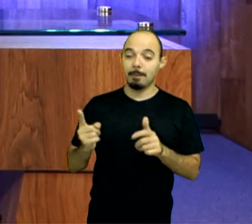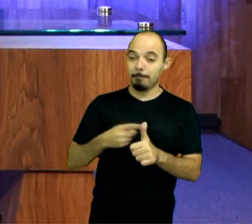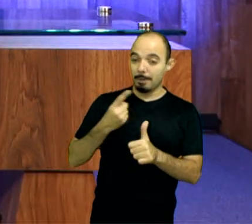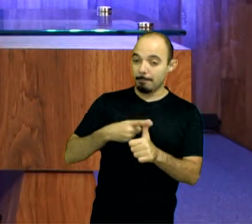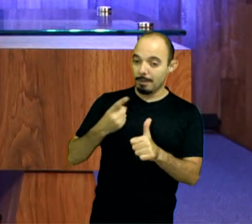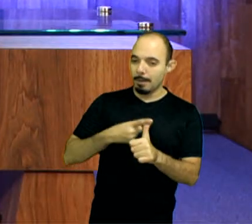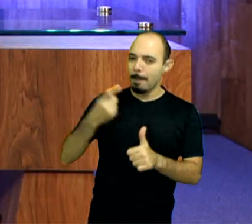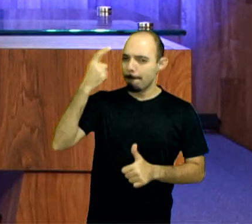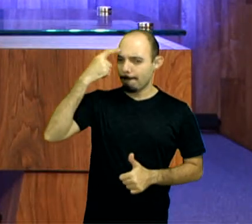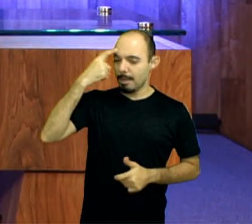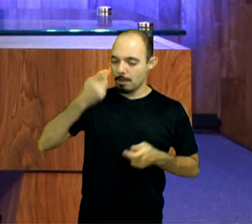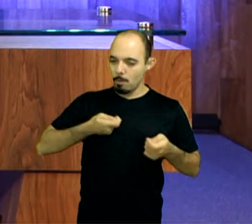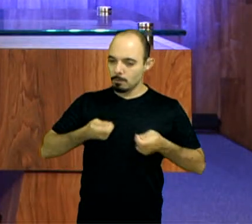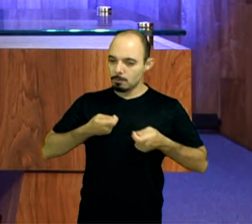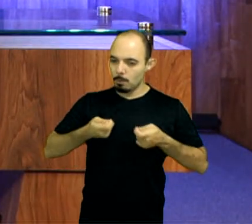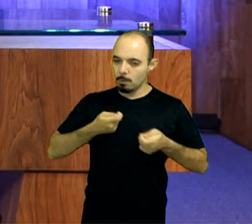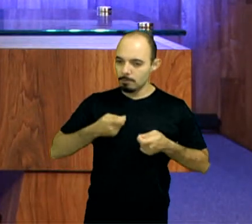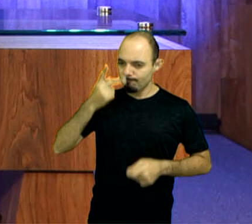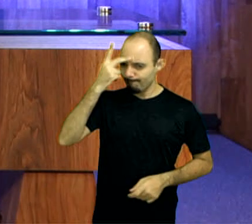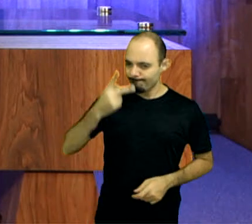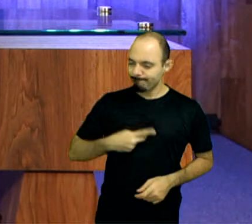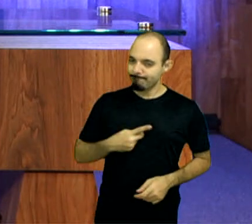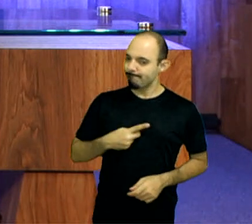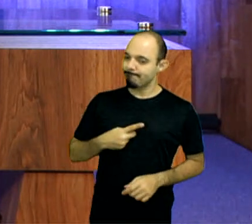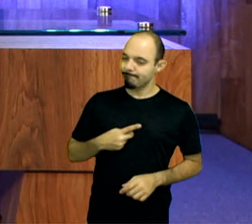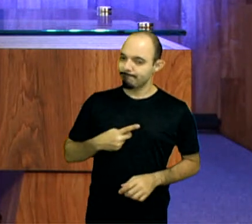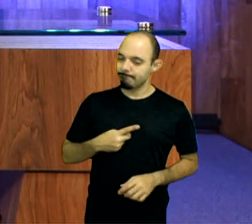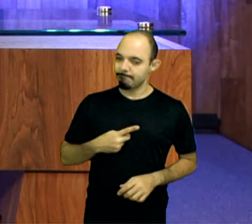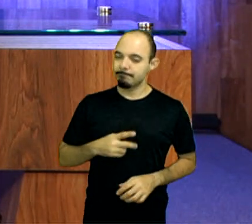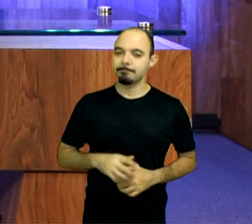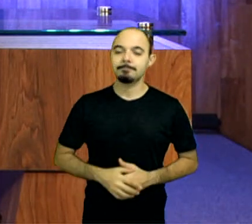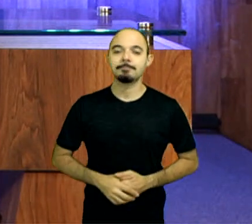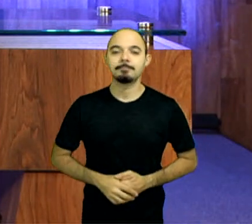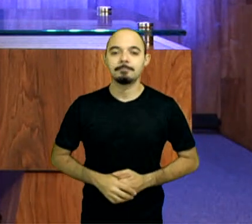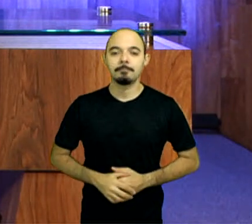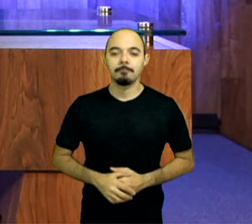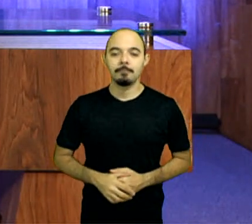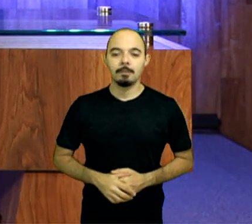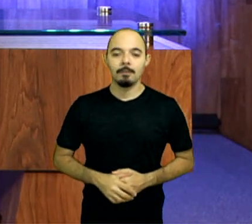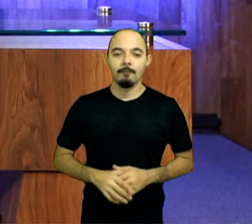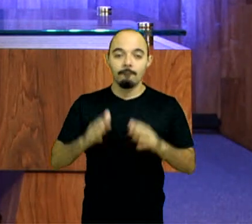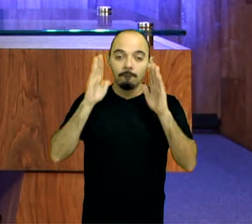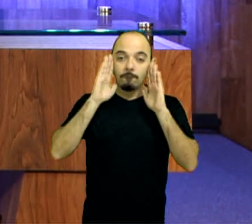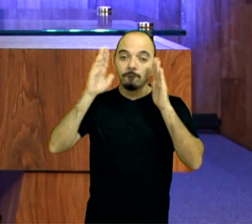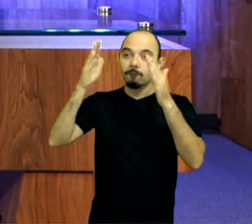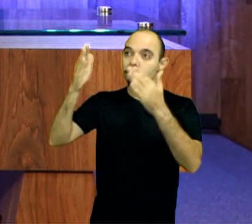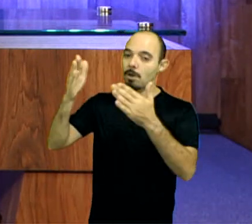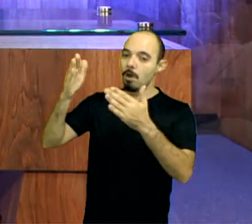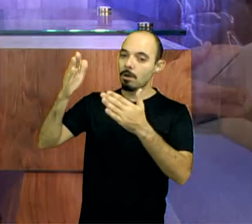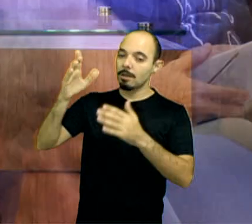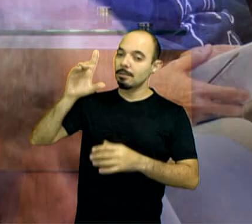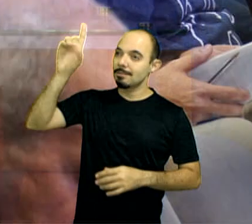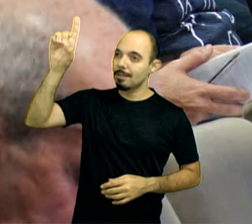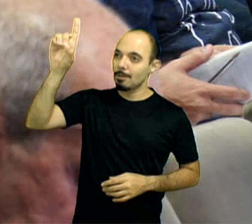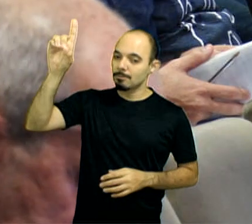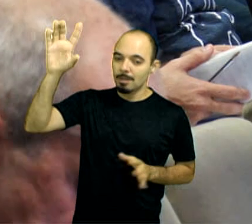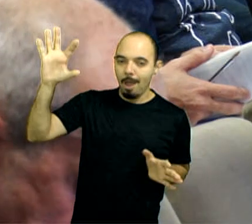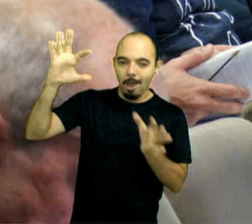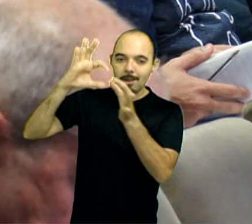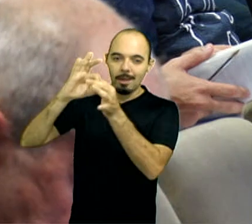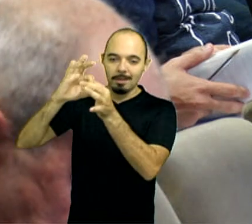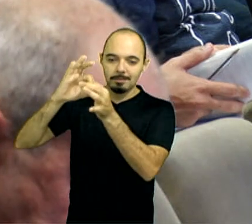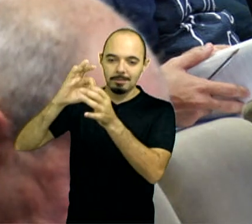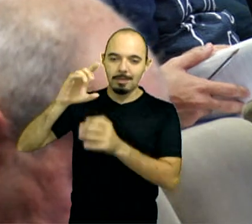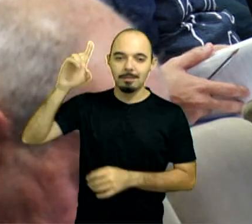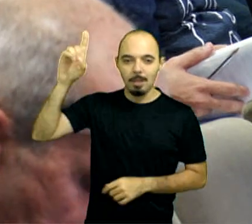domínio próprio: se ocupe mais com Deus. Fala comigo: conectado. Conectado. Mais